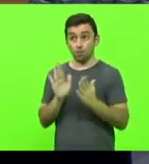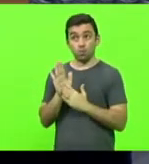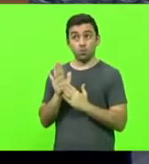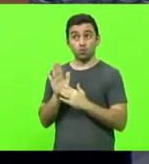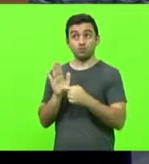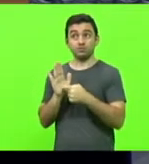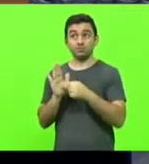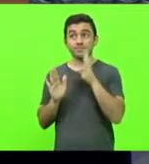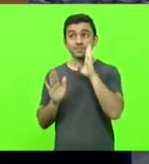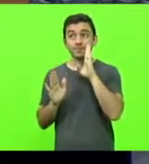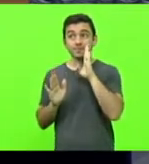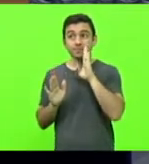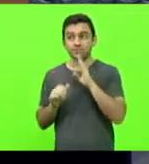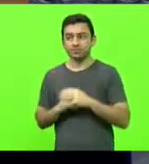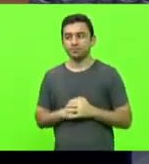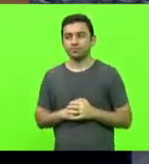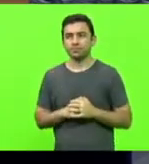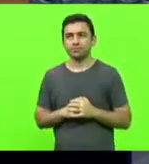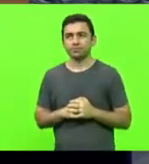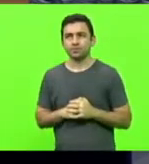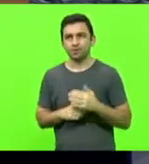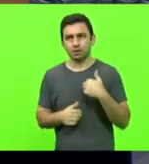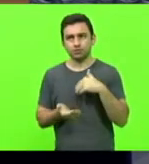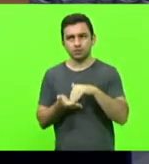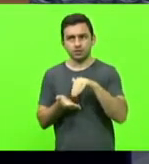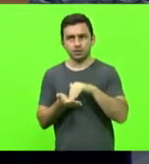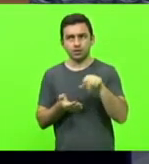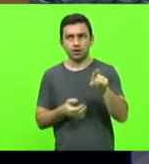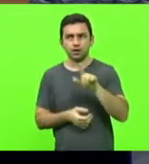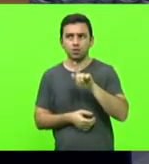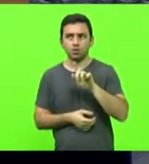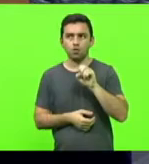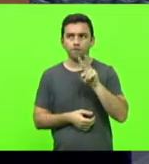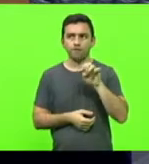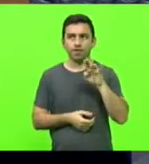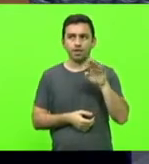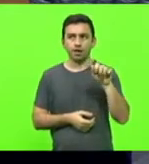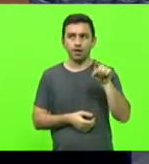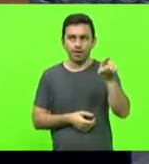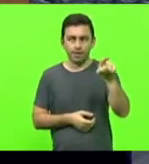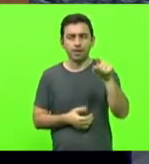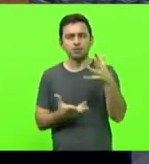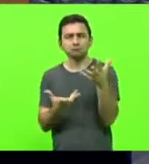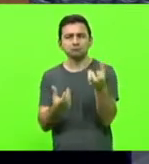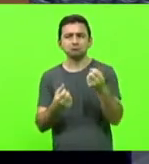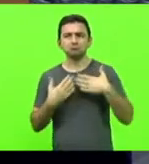do deputado Berlanda, e ó, não é falar mal do secretário Ricardo Gouveia, não, que na época foi muito solícito,